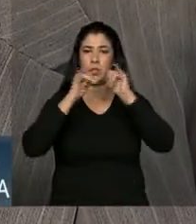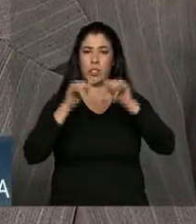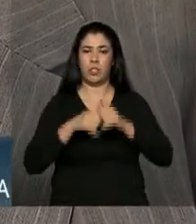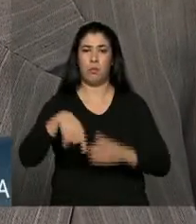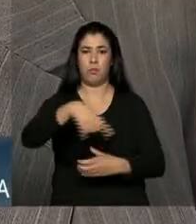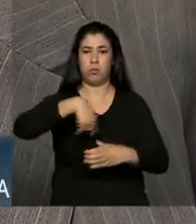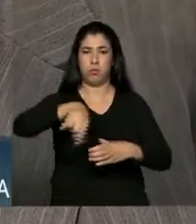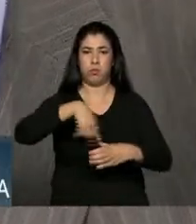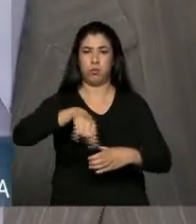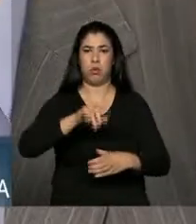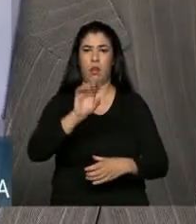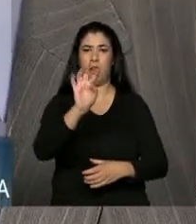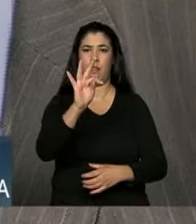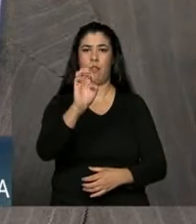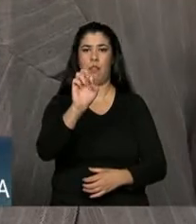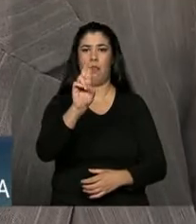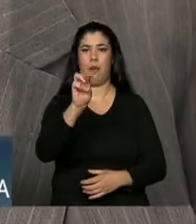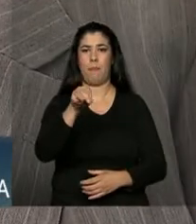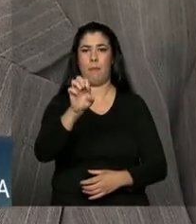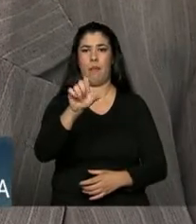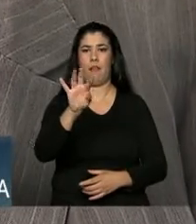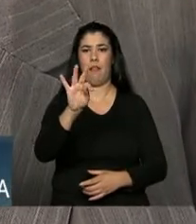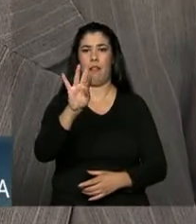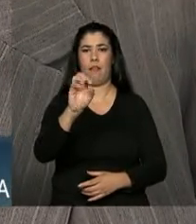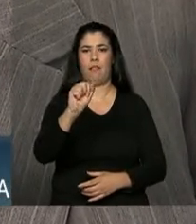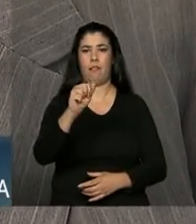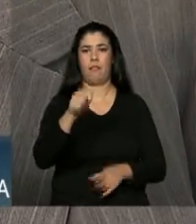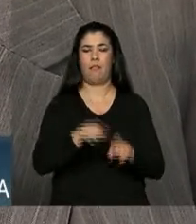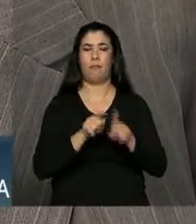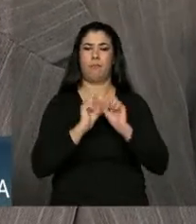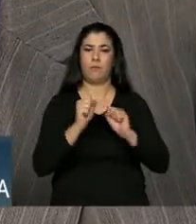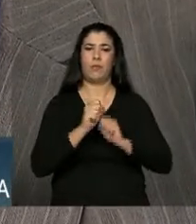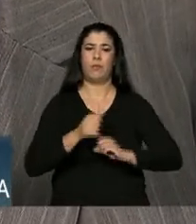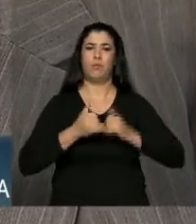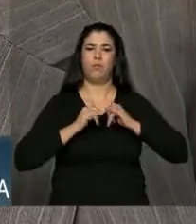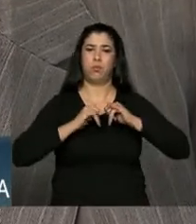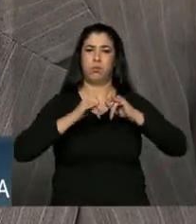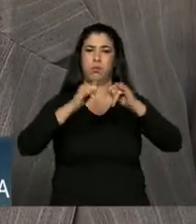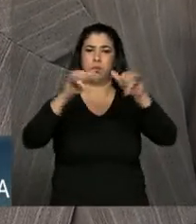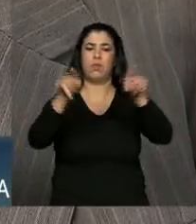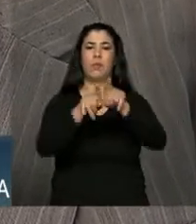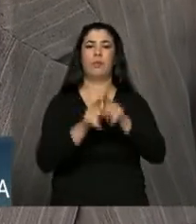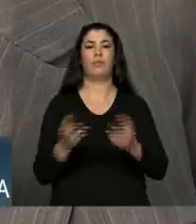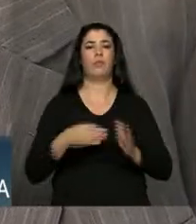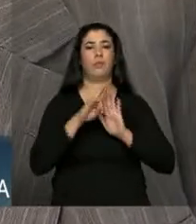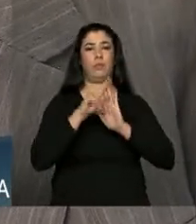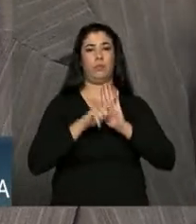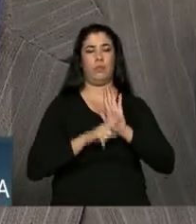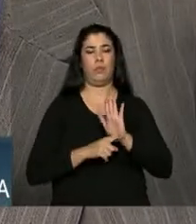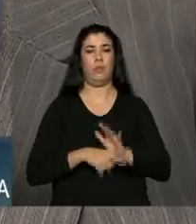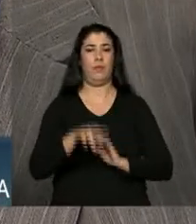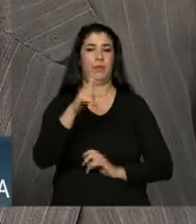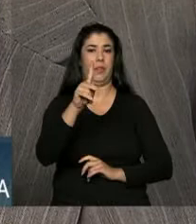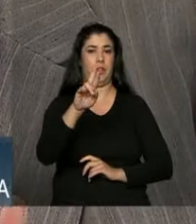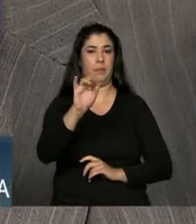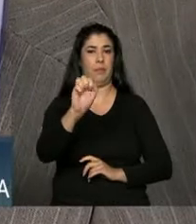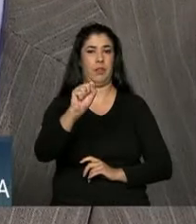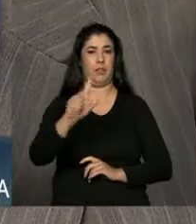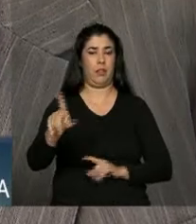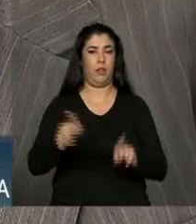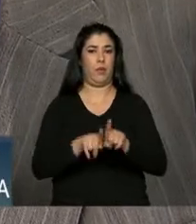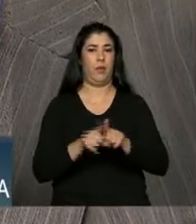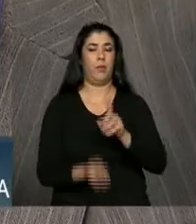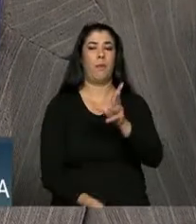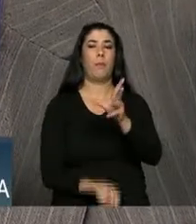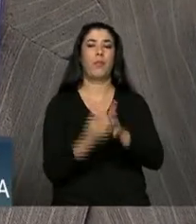utiliza gás para térmicas para nós podemos expandir e agora com o pré-sal a produzindo o gás